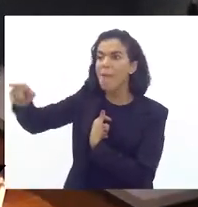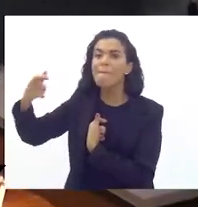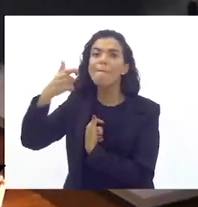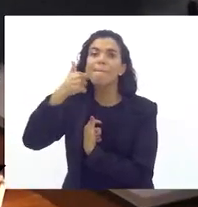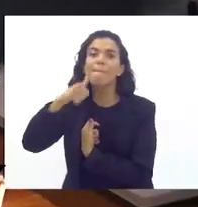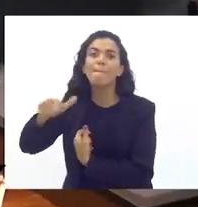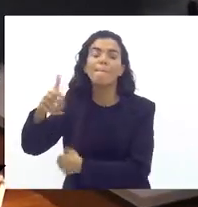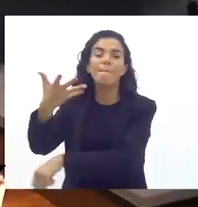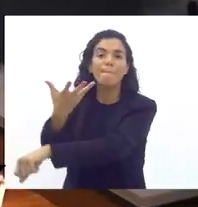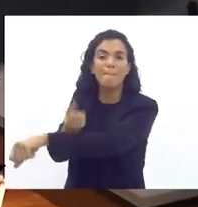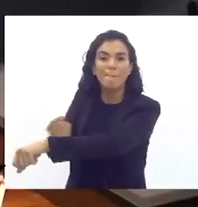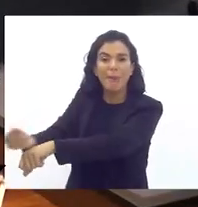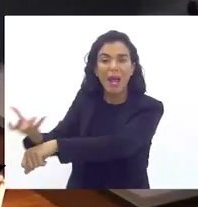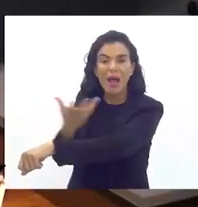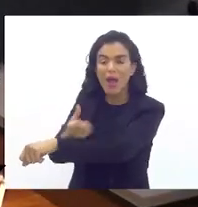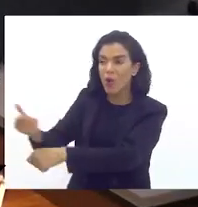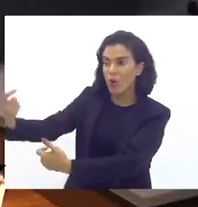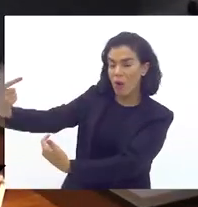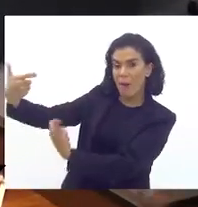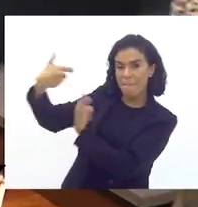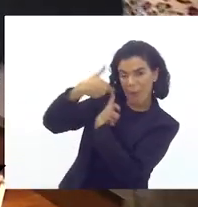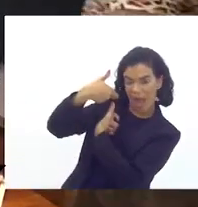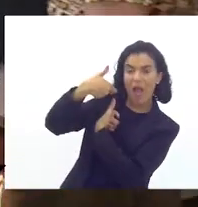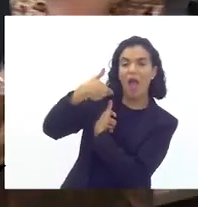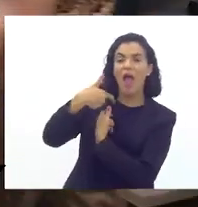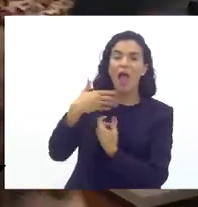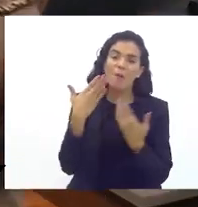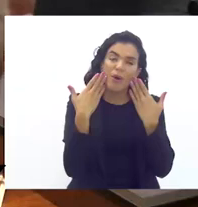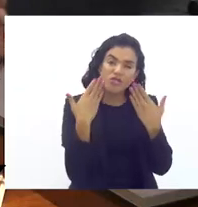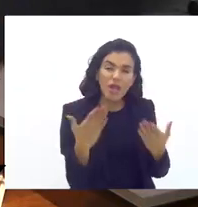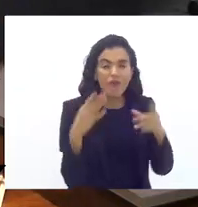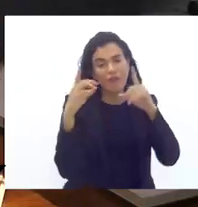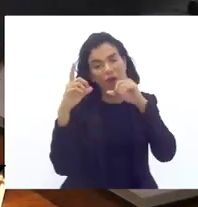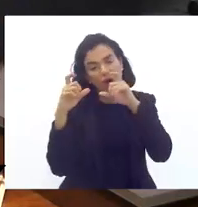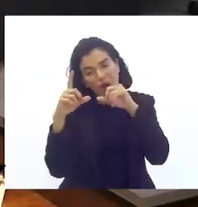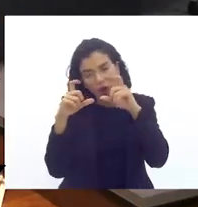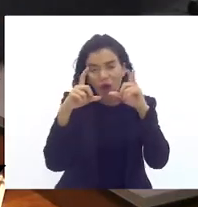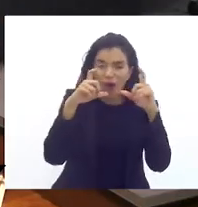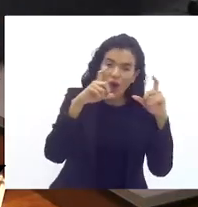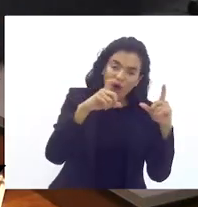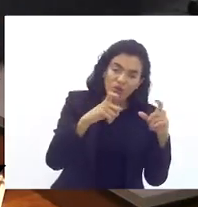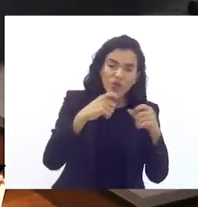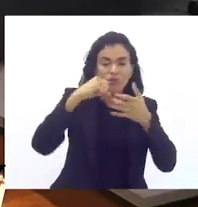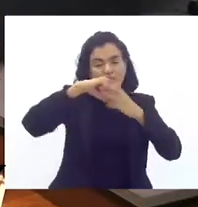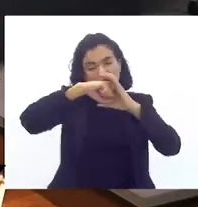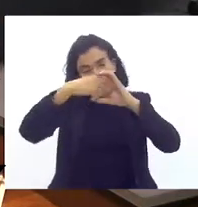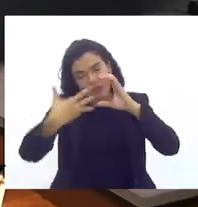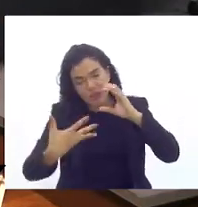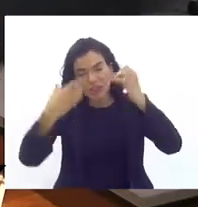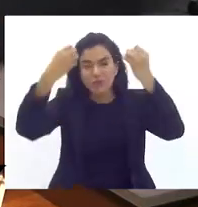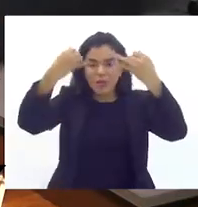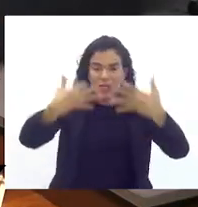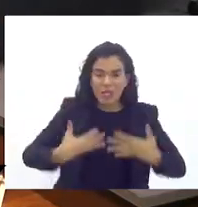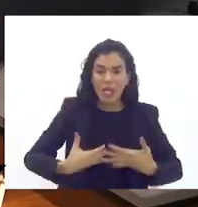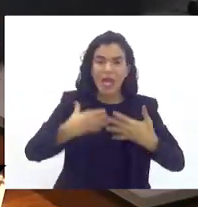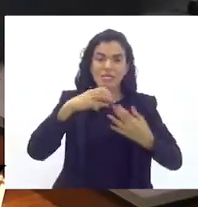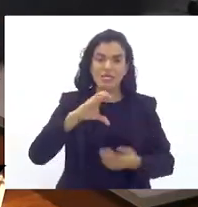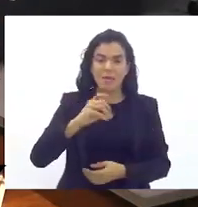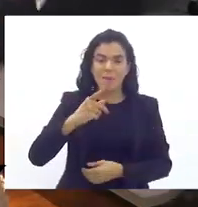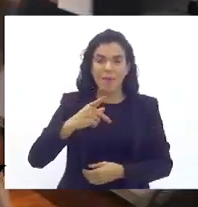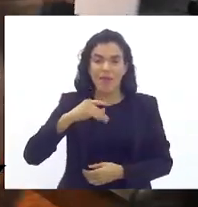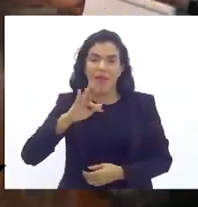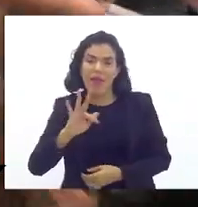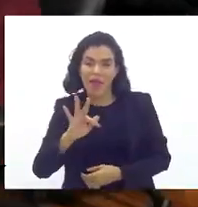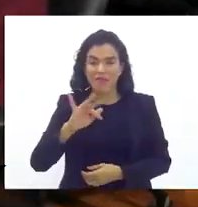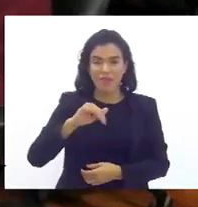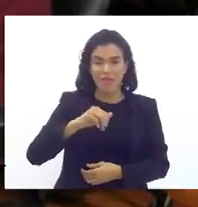quando chega na delegacia você tem que apresentar a foto você tem que dar uma descrição completa dá o CPF identidade tudo